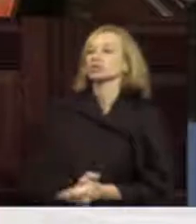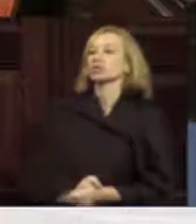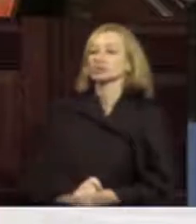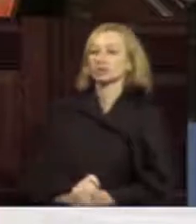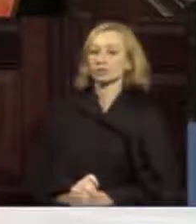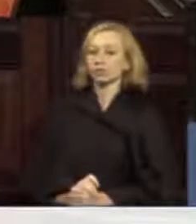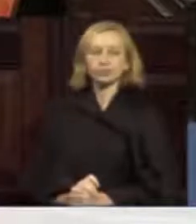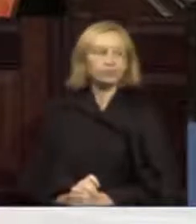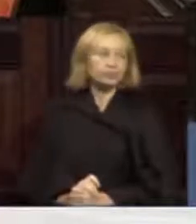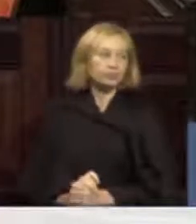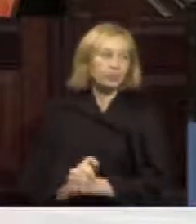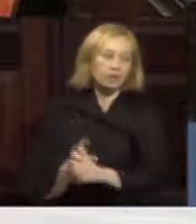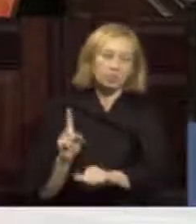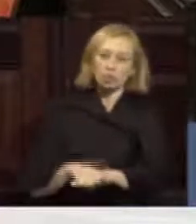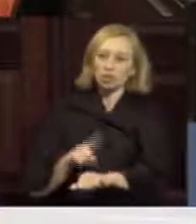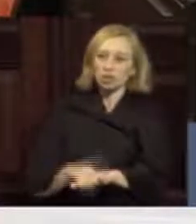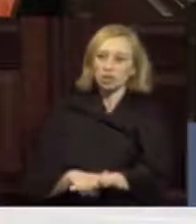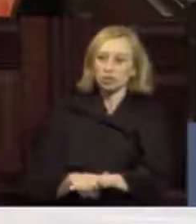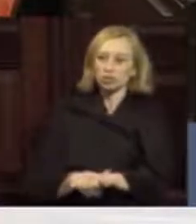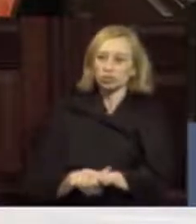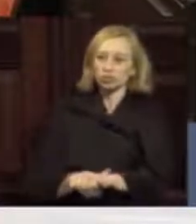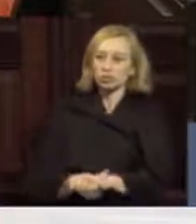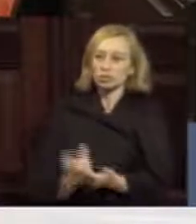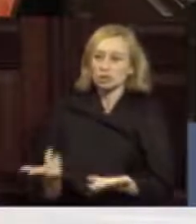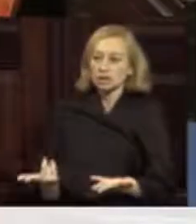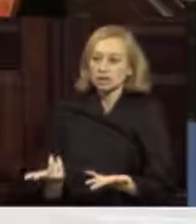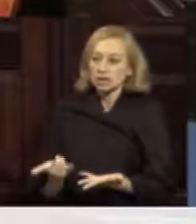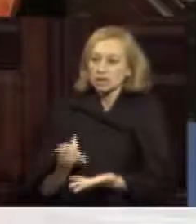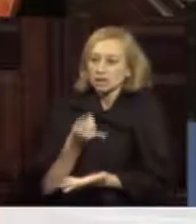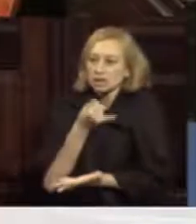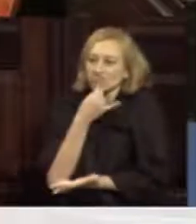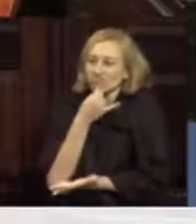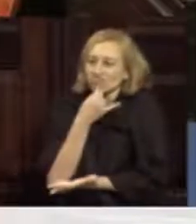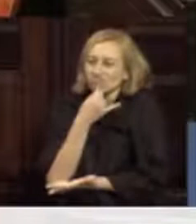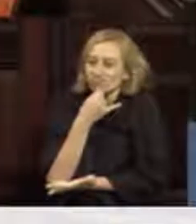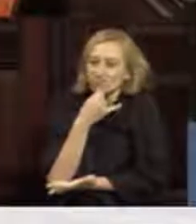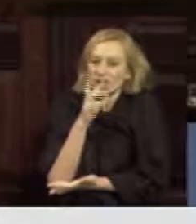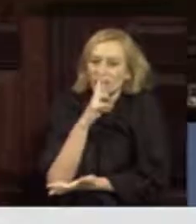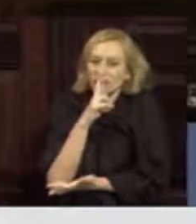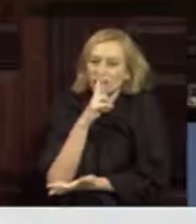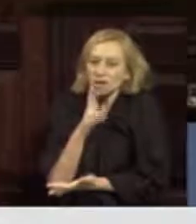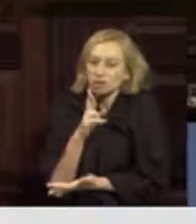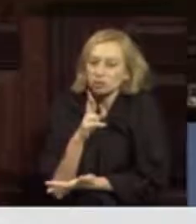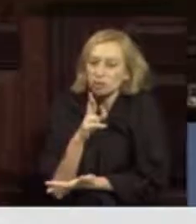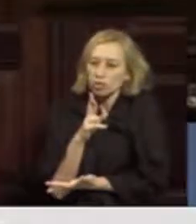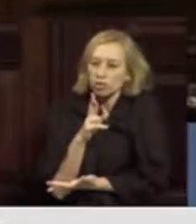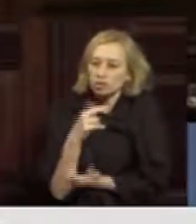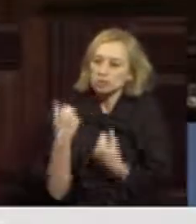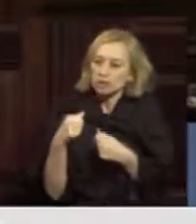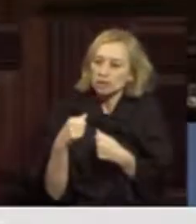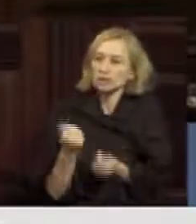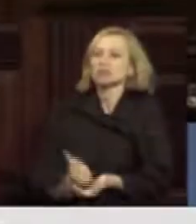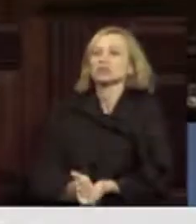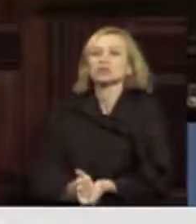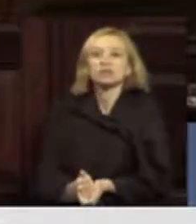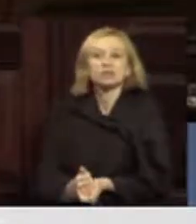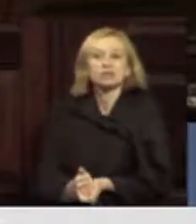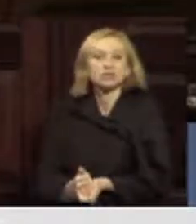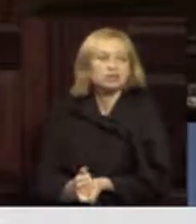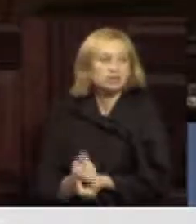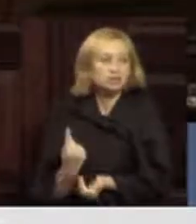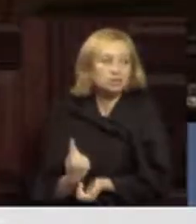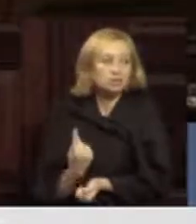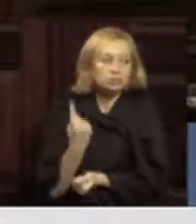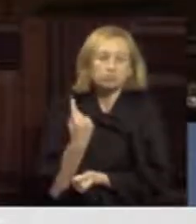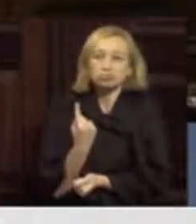Nesses tempos sombrios que pousam sobre a nação, a resposta tem que ser a mobilização. A única ferramenta que